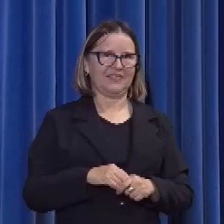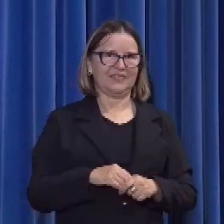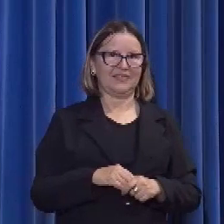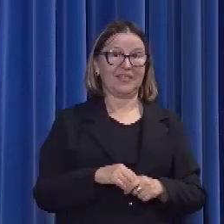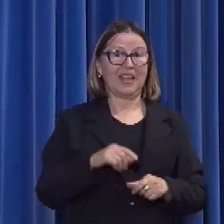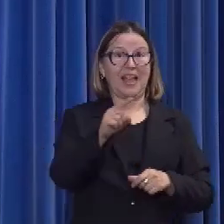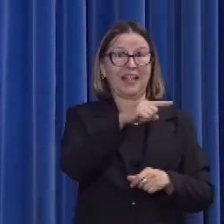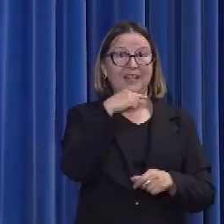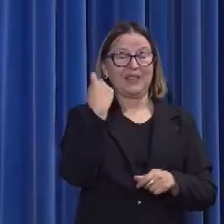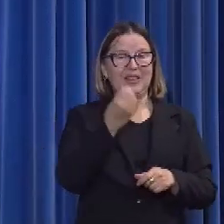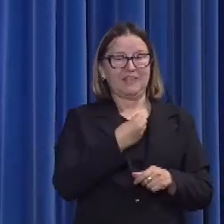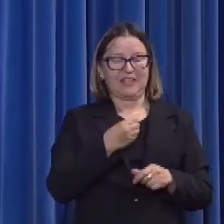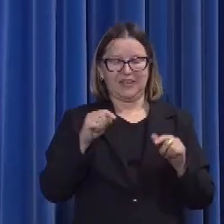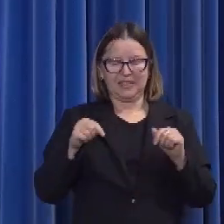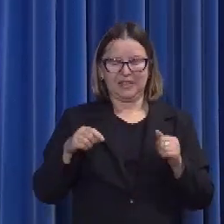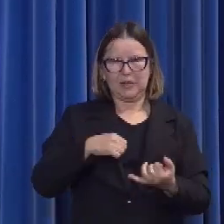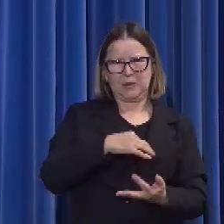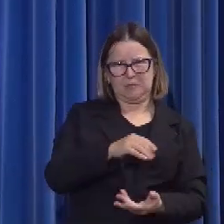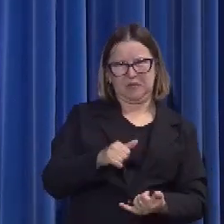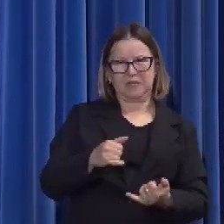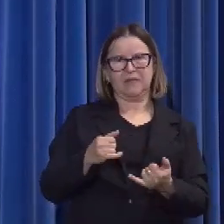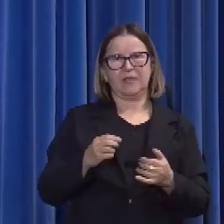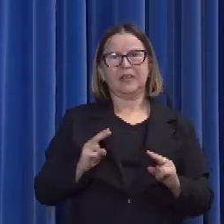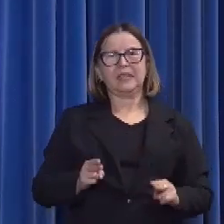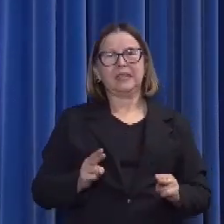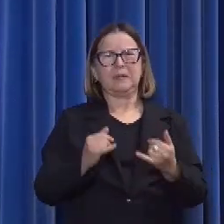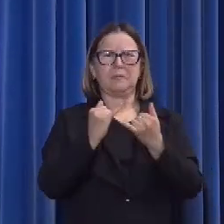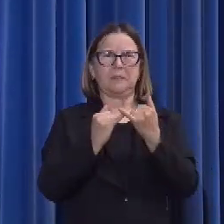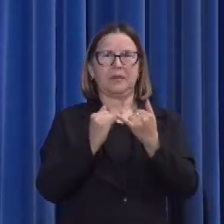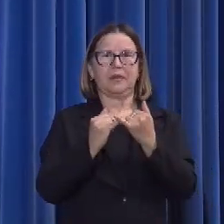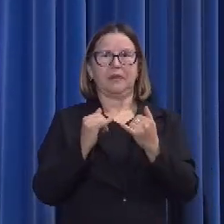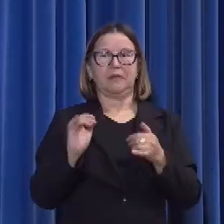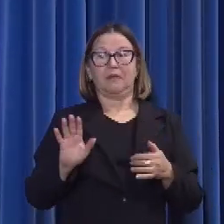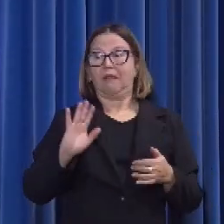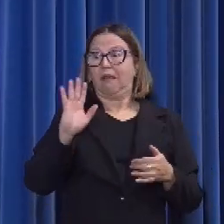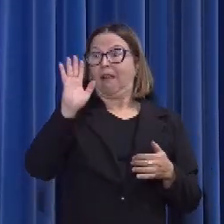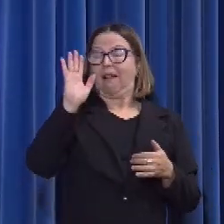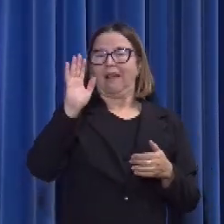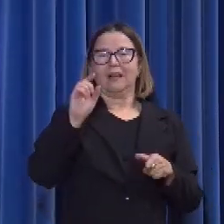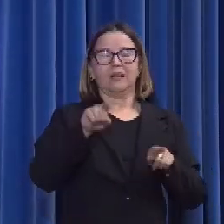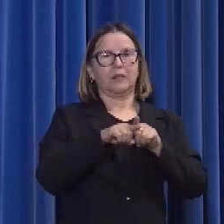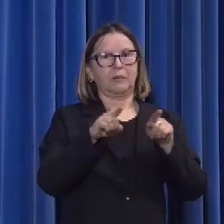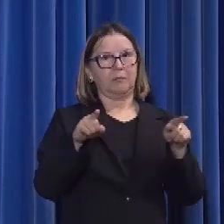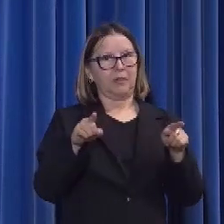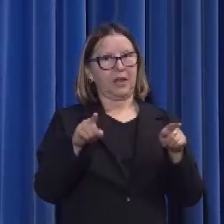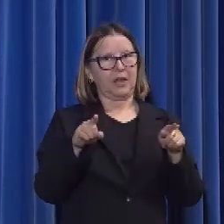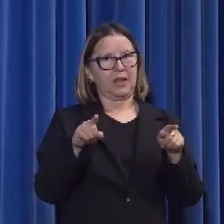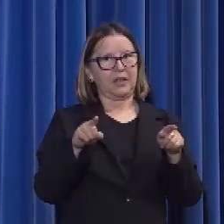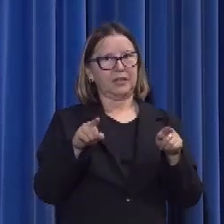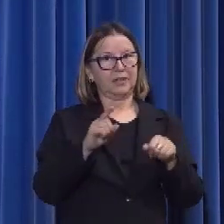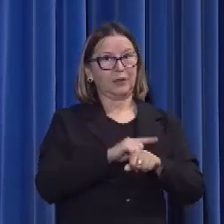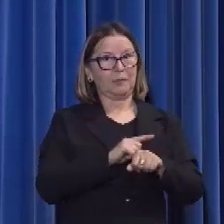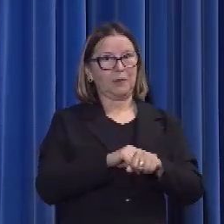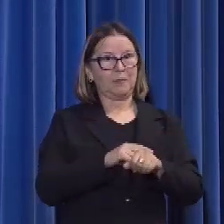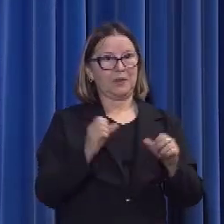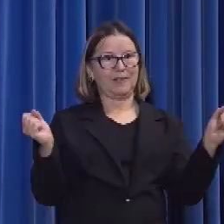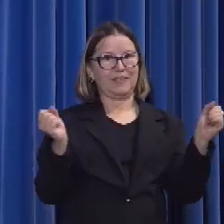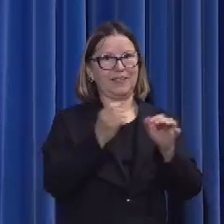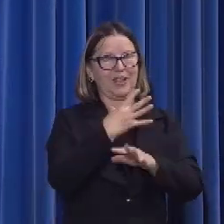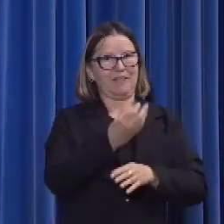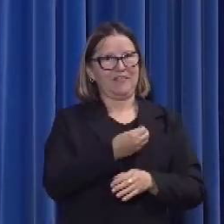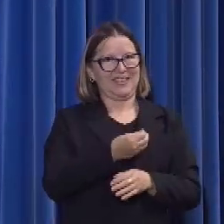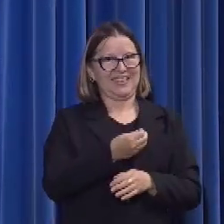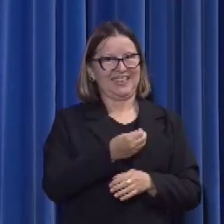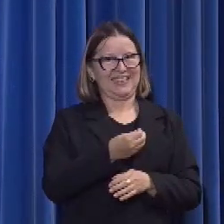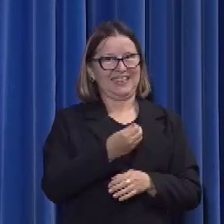Nossa vida neste mundo sempre nos parece ser de grande valor aos nossos olhos, mas quando uma nova vida, a